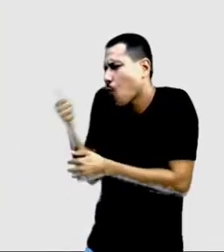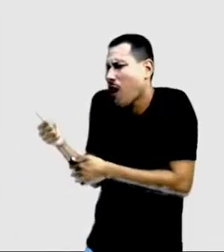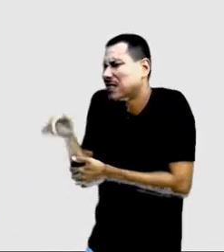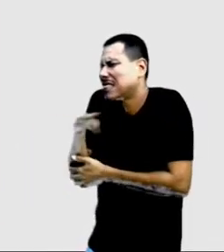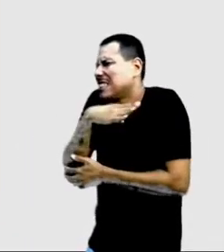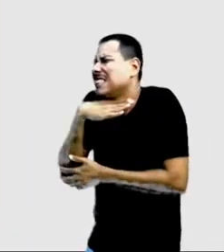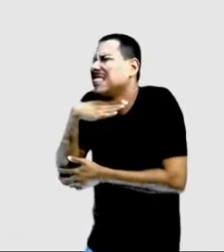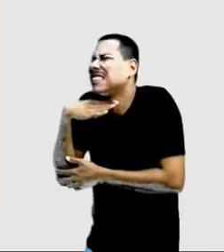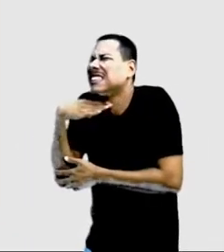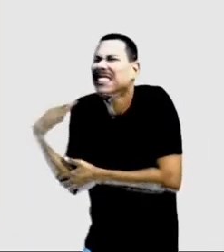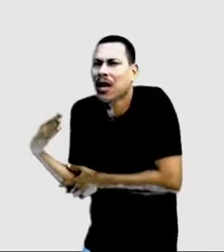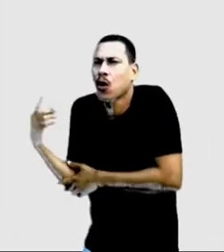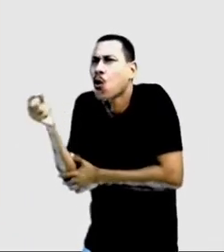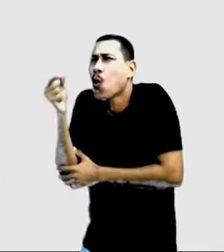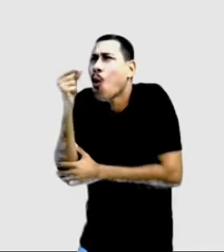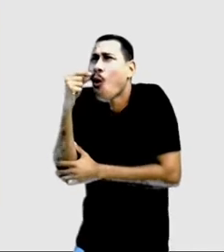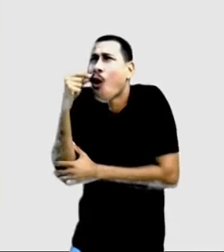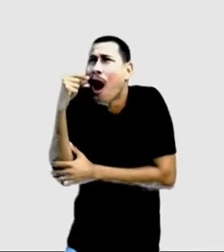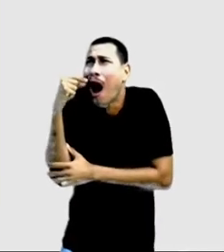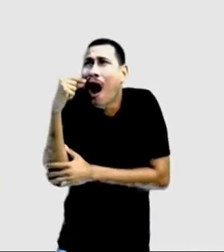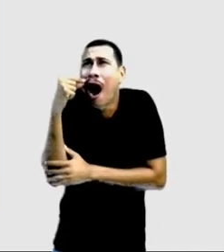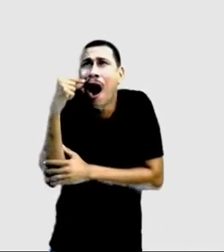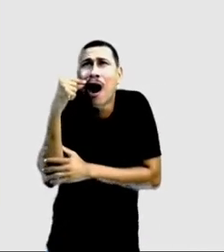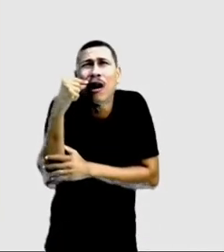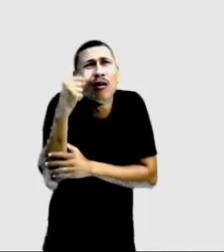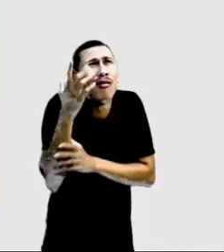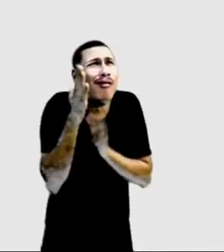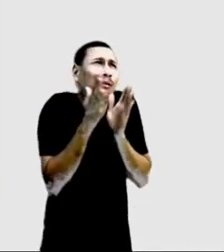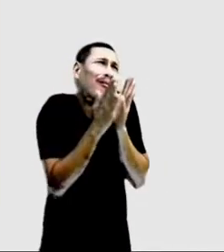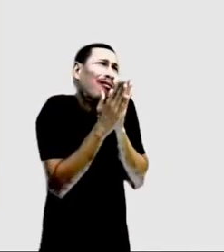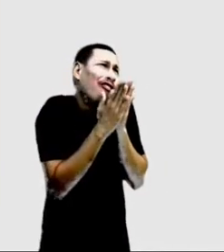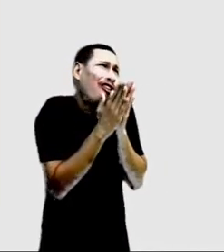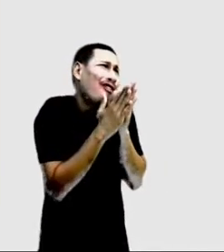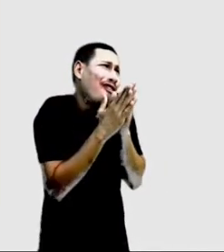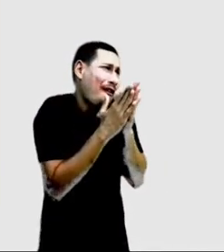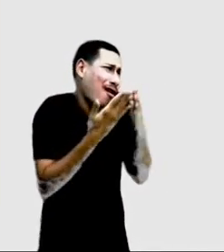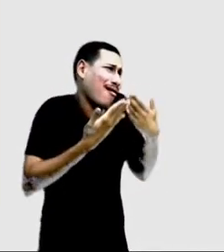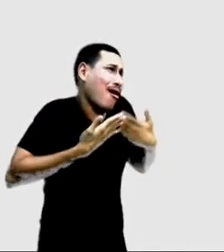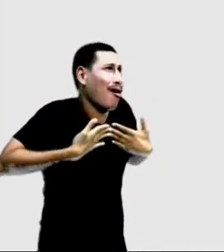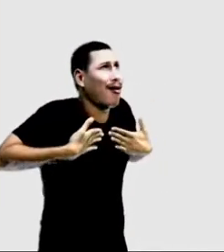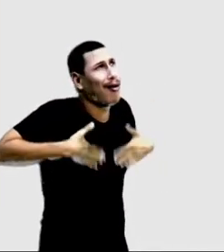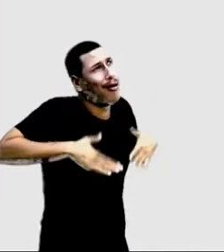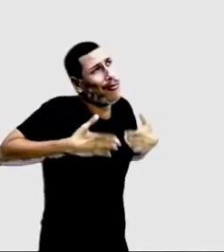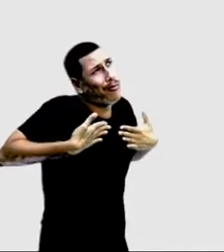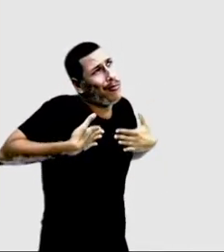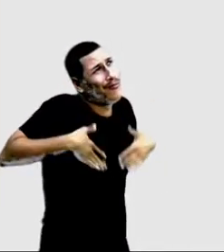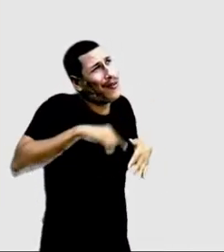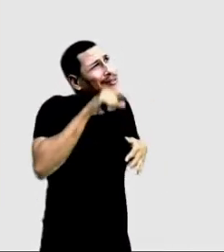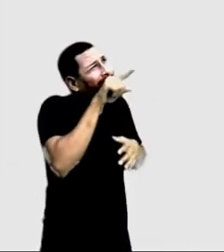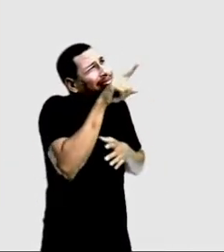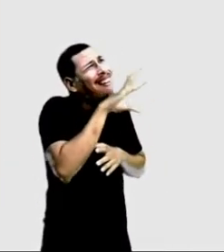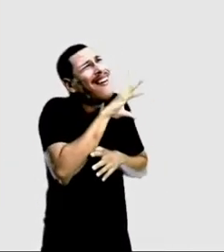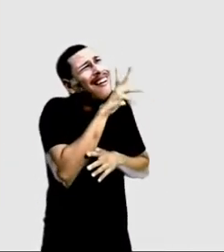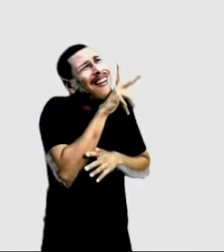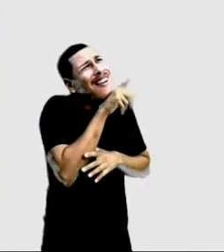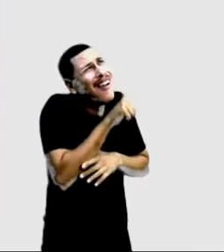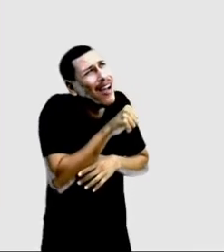que o rato suplicou: "Ora, veja bem, se o Senhor me